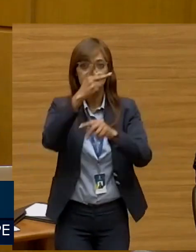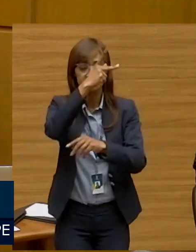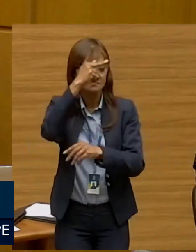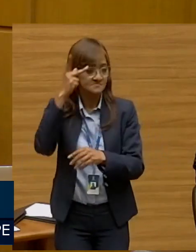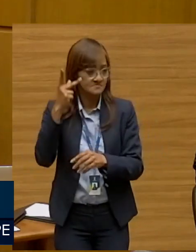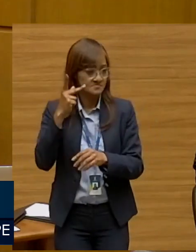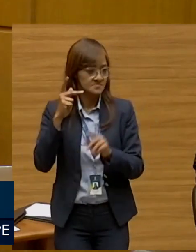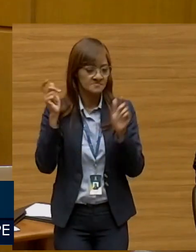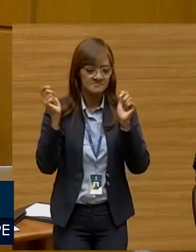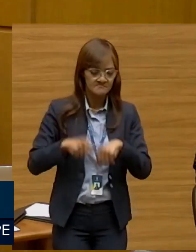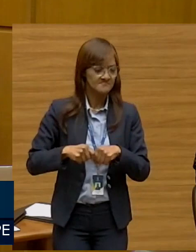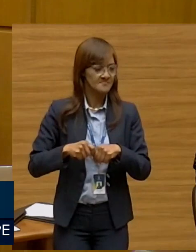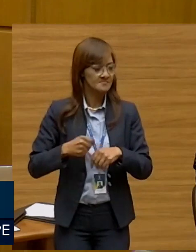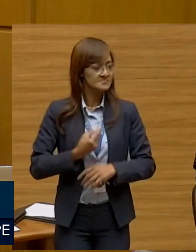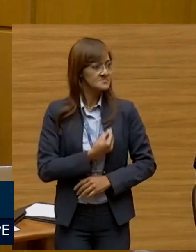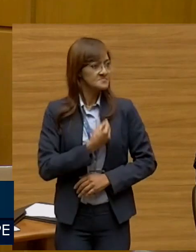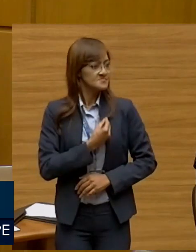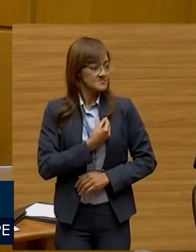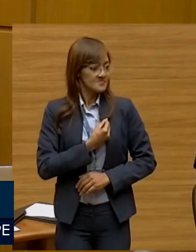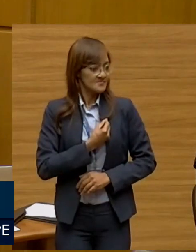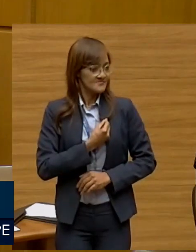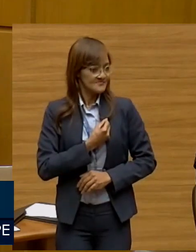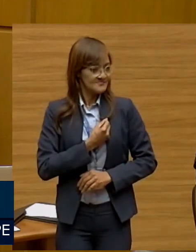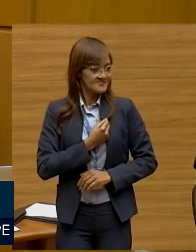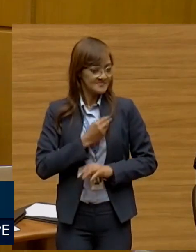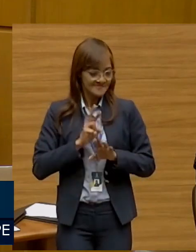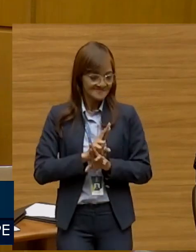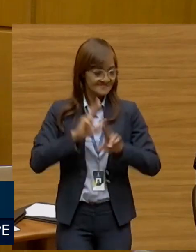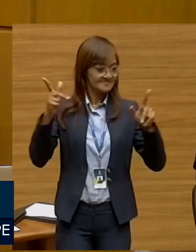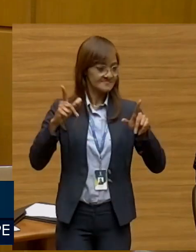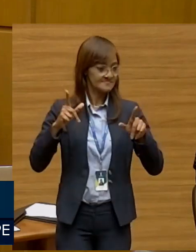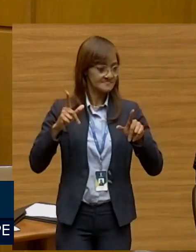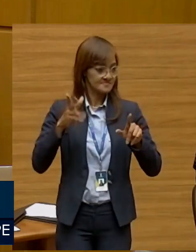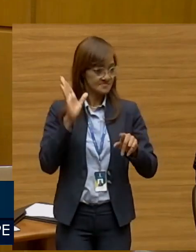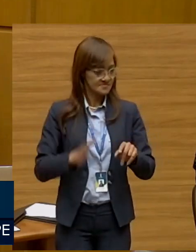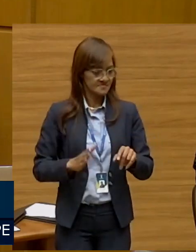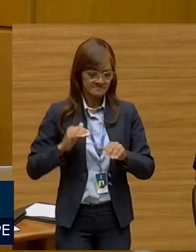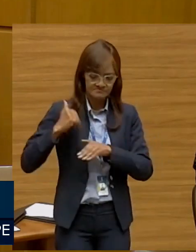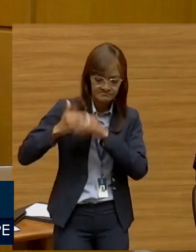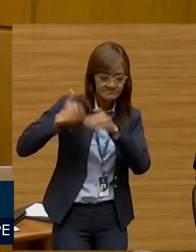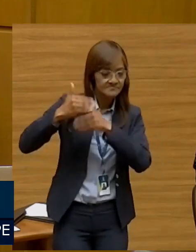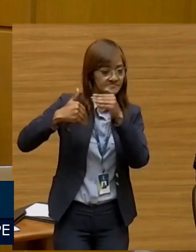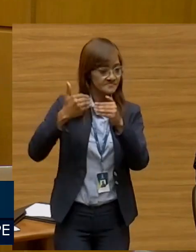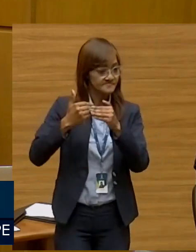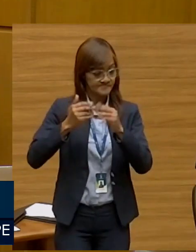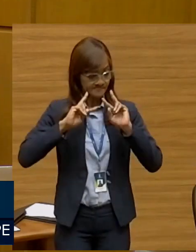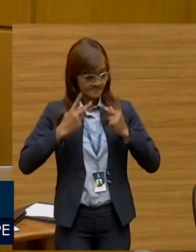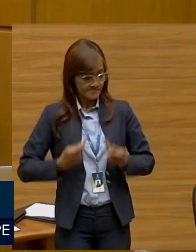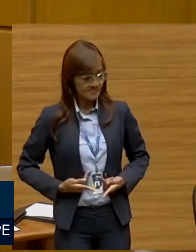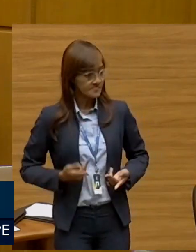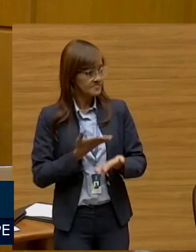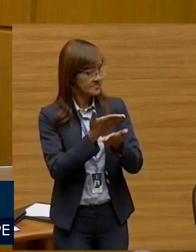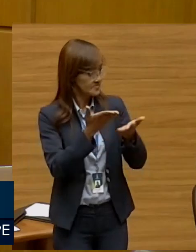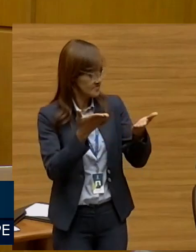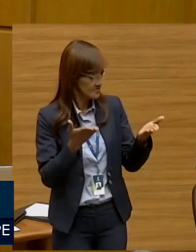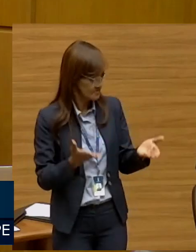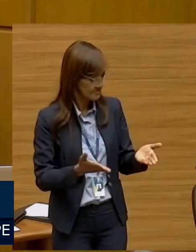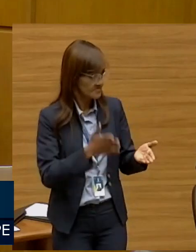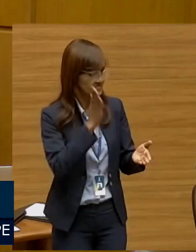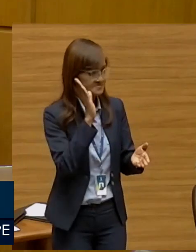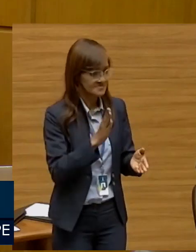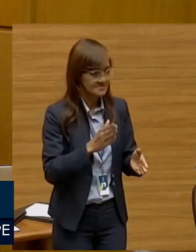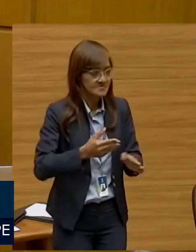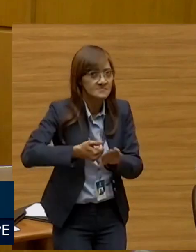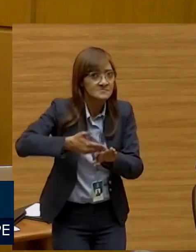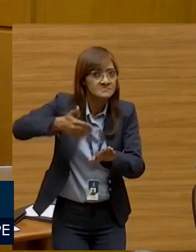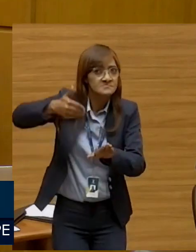pleno desenvolvimento humano enquanto pessoa. Desde o início dos tempos, enquanto espécie humana, a gente ainda na Idade das